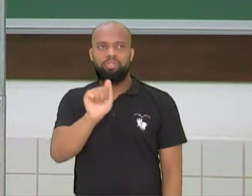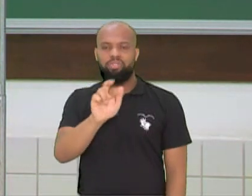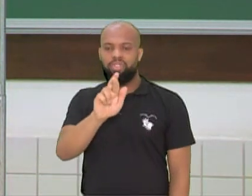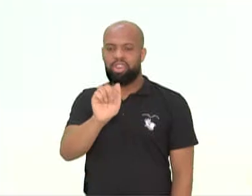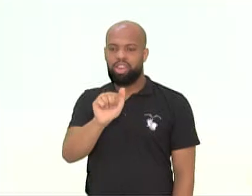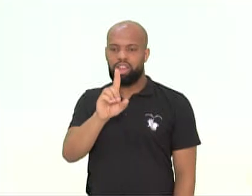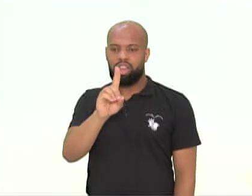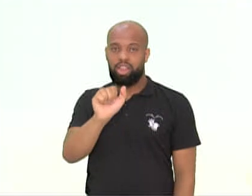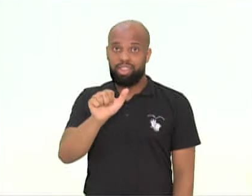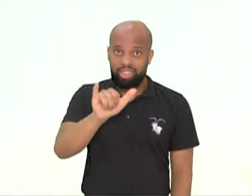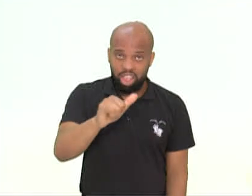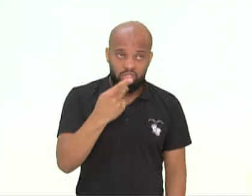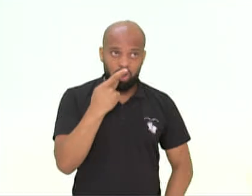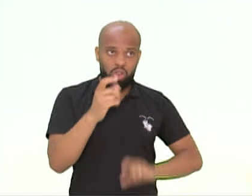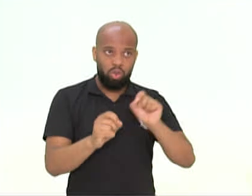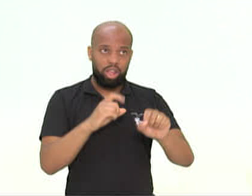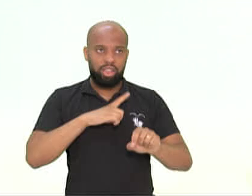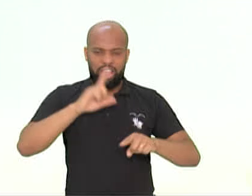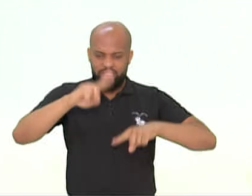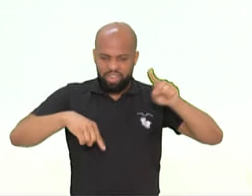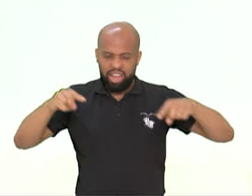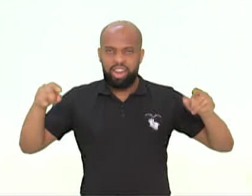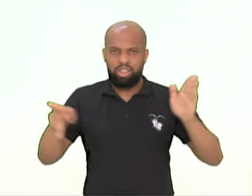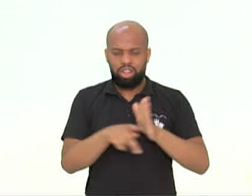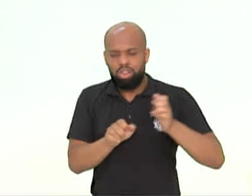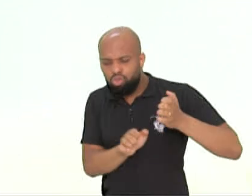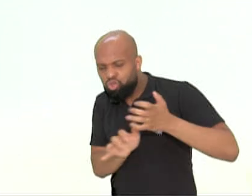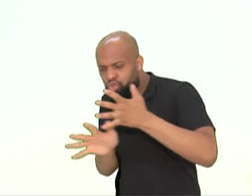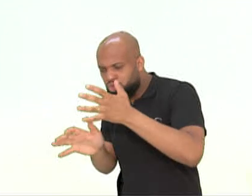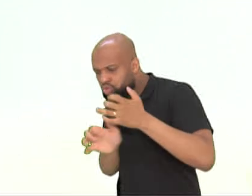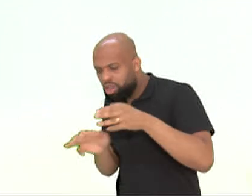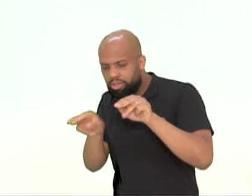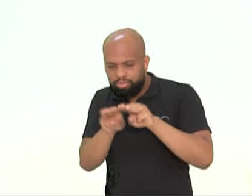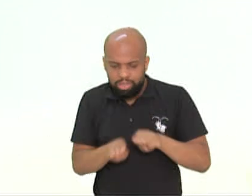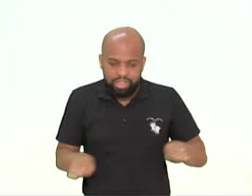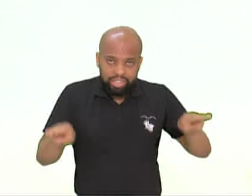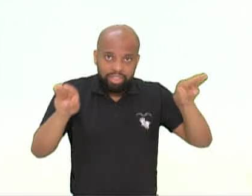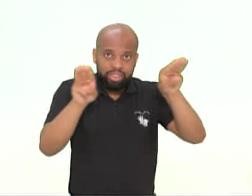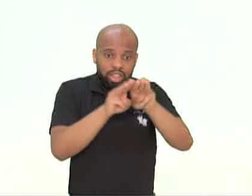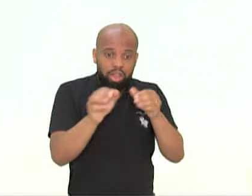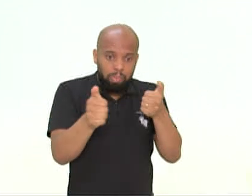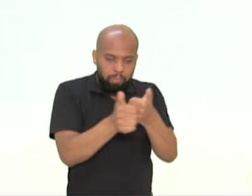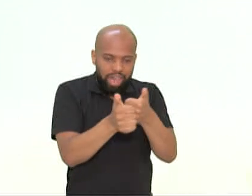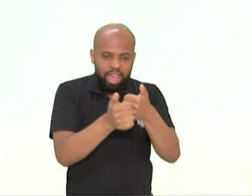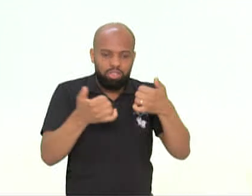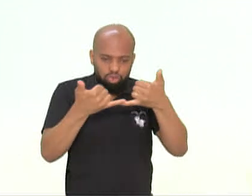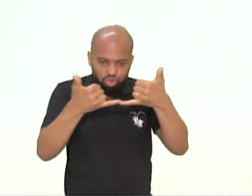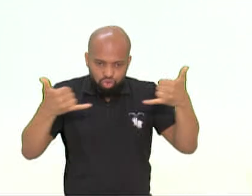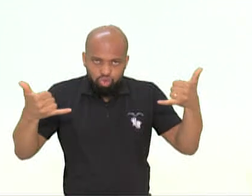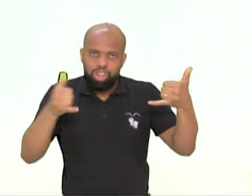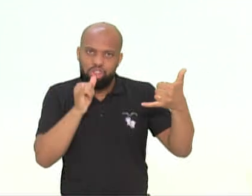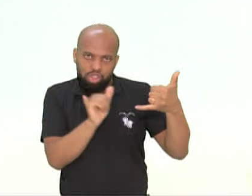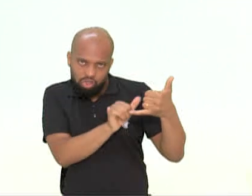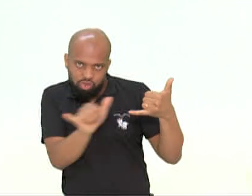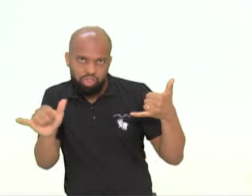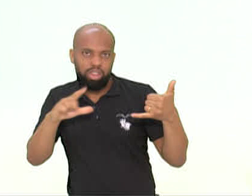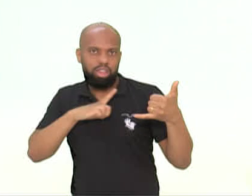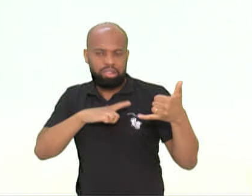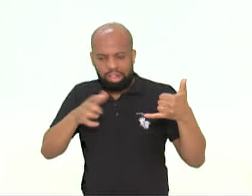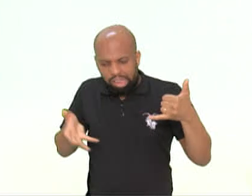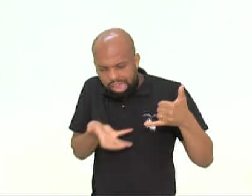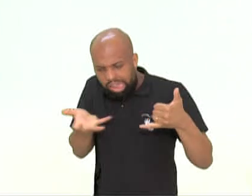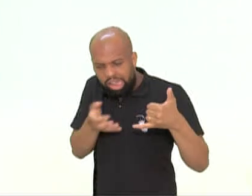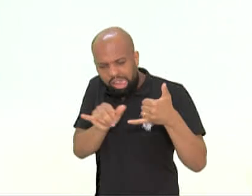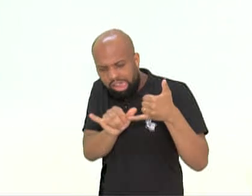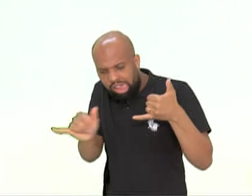explica o seguinte, que a variação do fluxo magnético próximo ao condutor gera uma indução de corrente elétrica